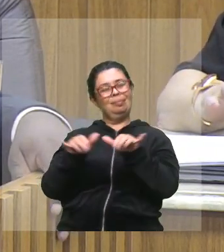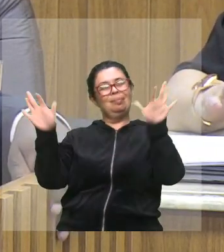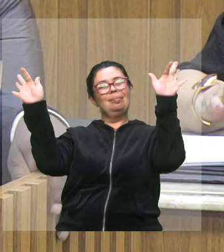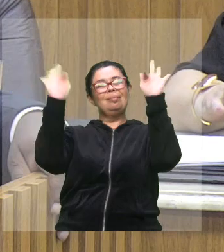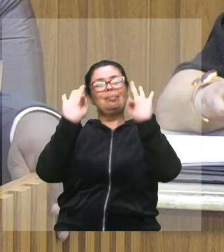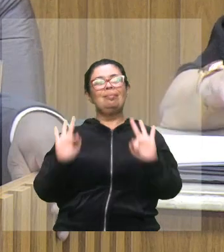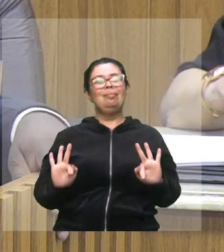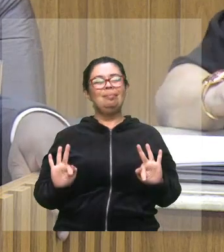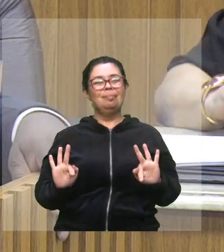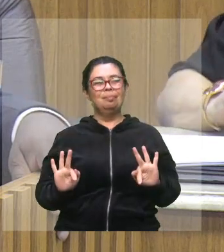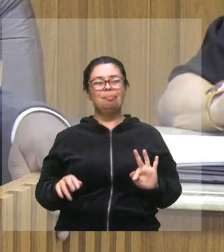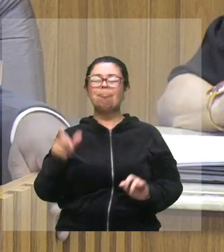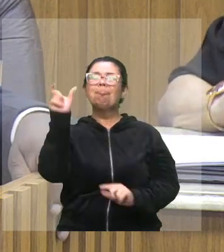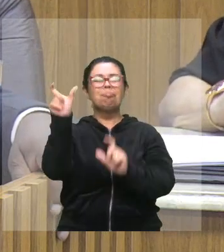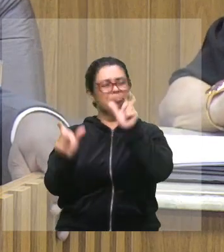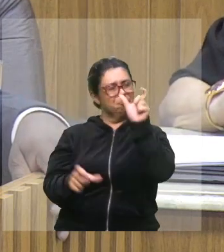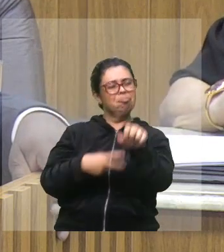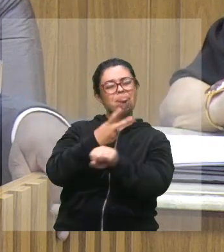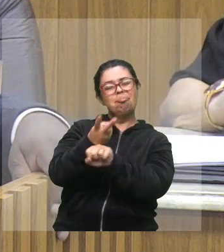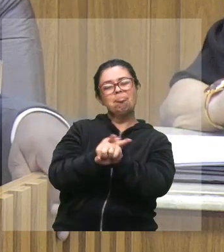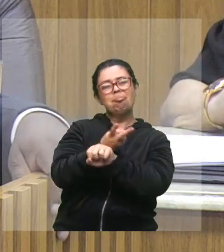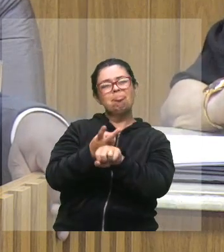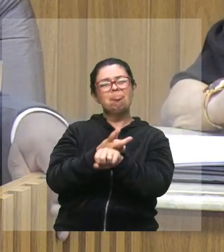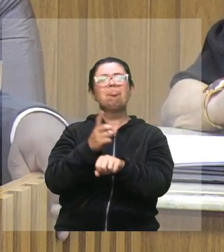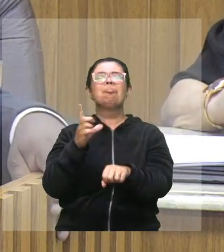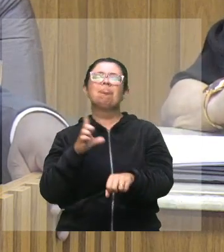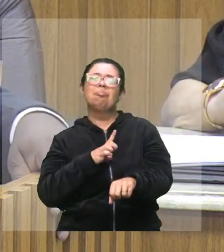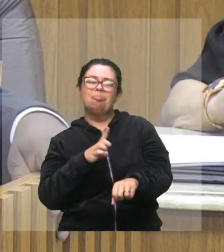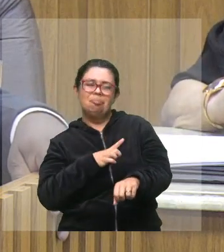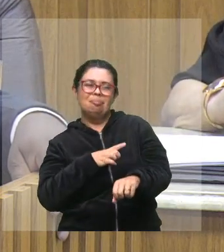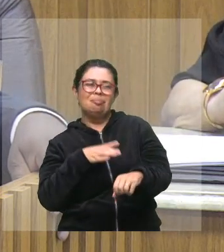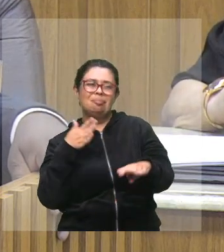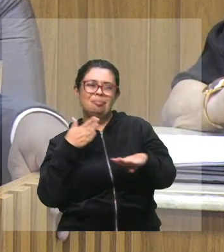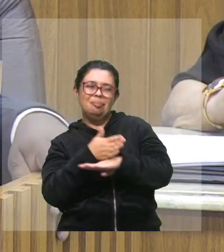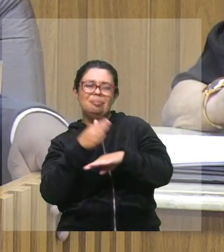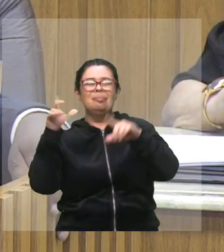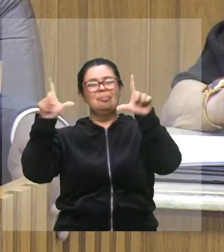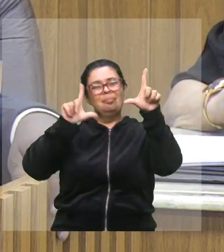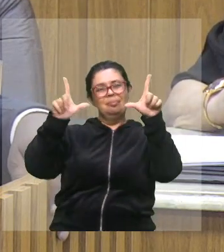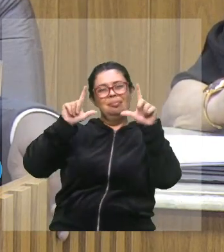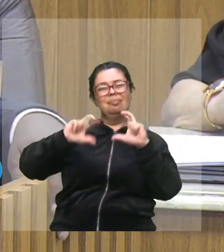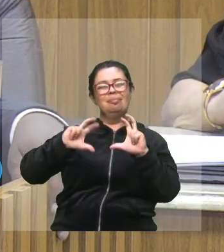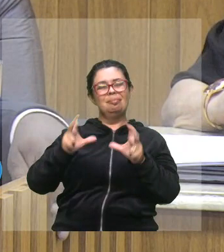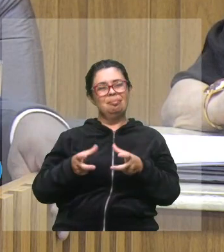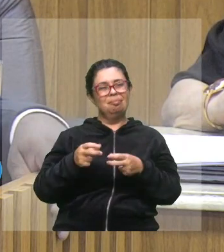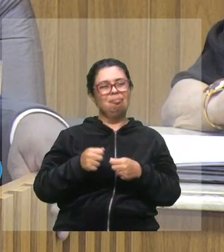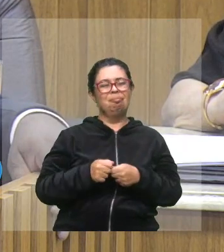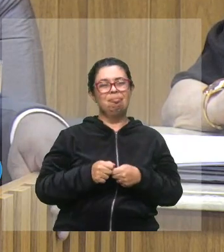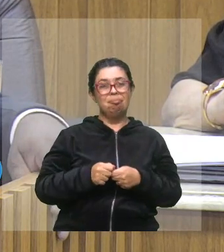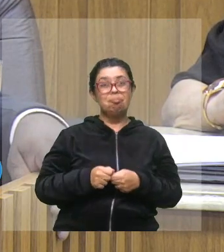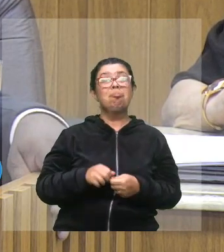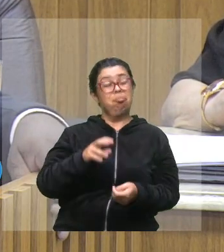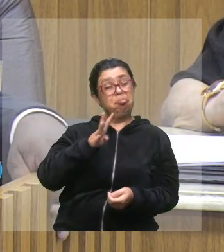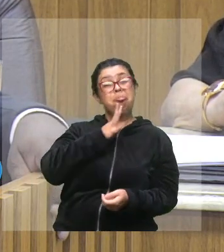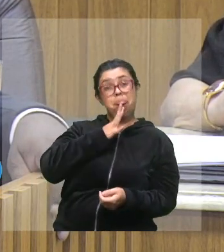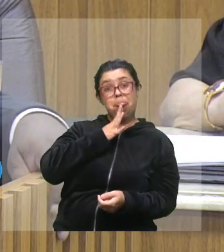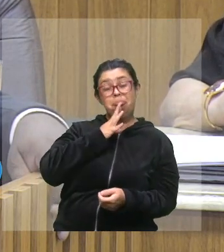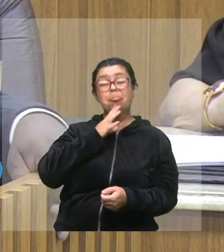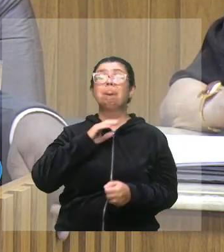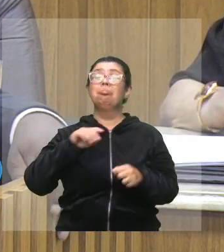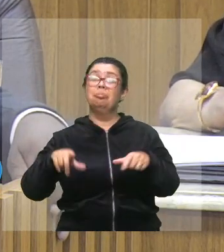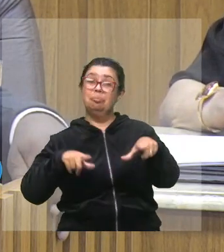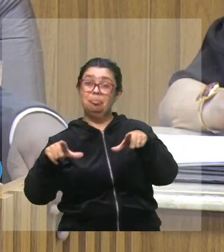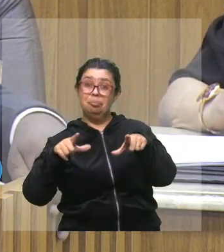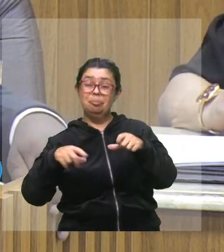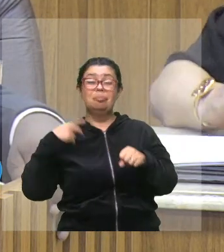muitas pessoas nos procuram e falam, eu tenho participado, através da TV Câmara, o trabalho dos vereadores, tenho